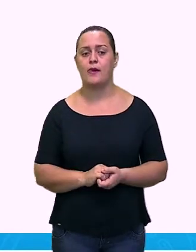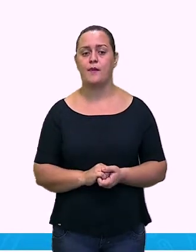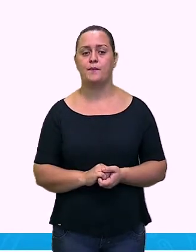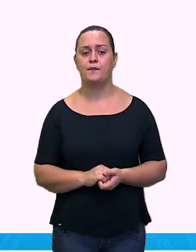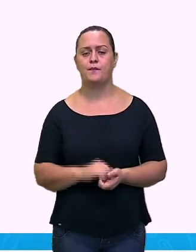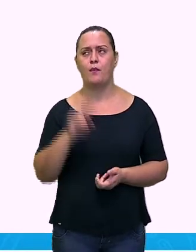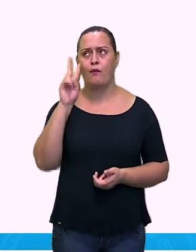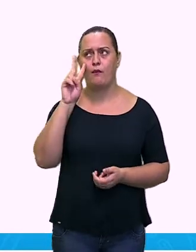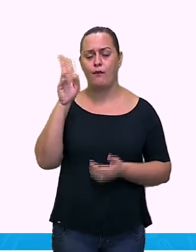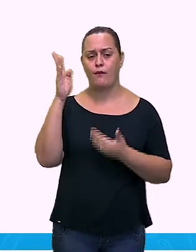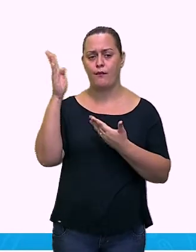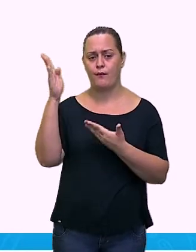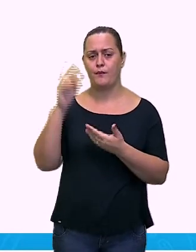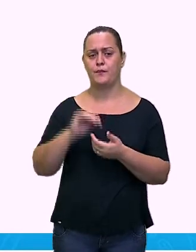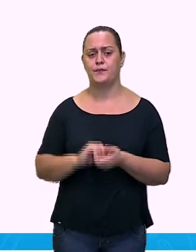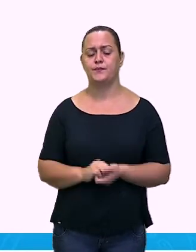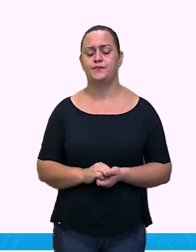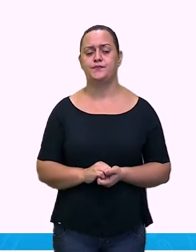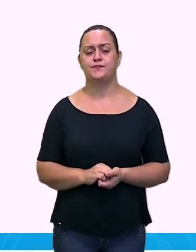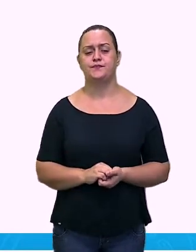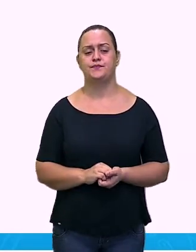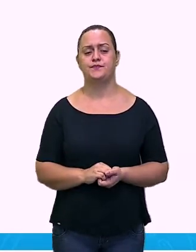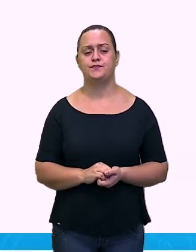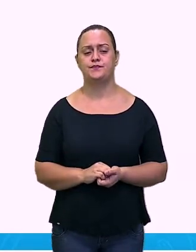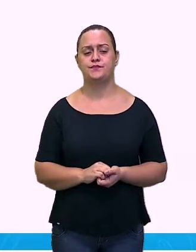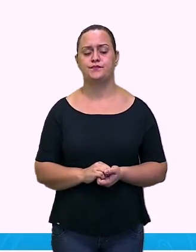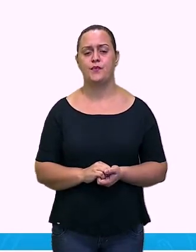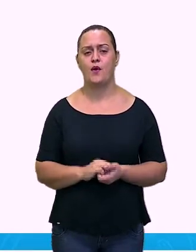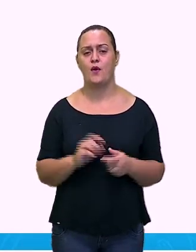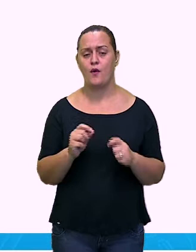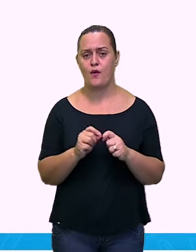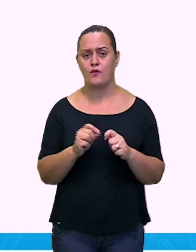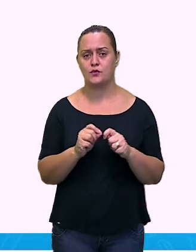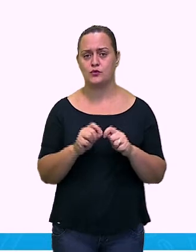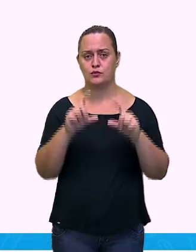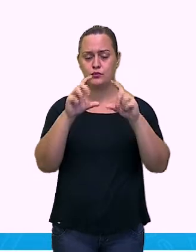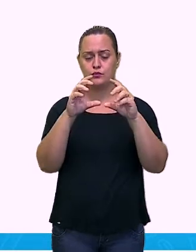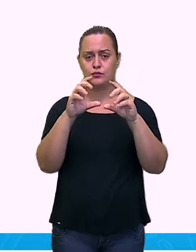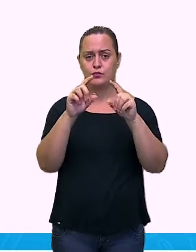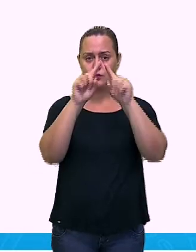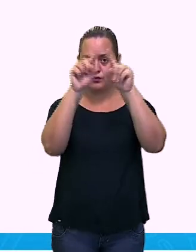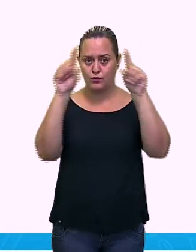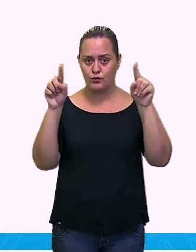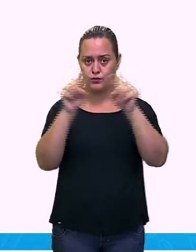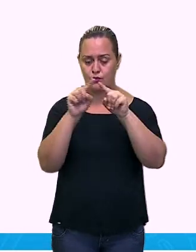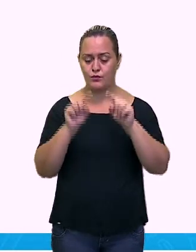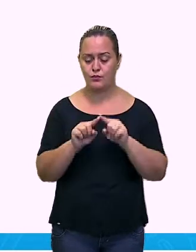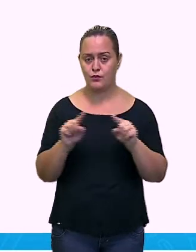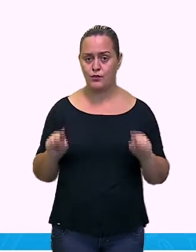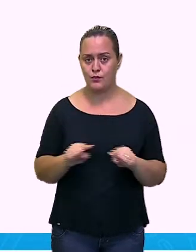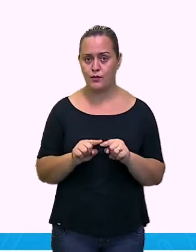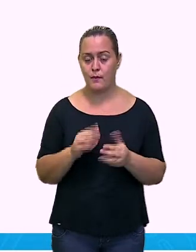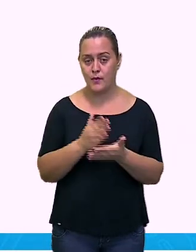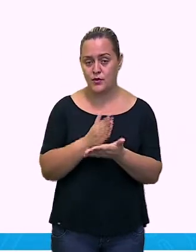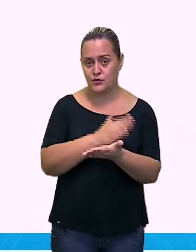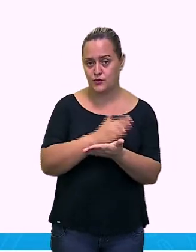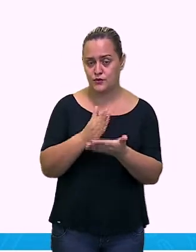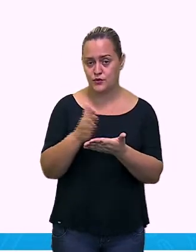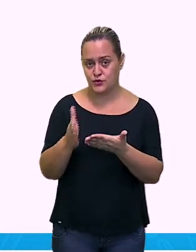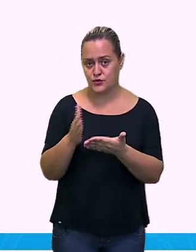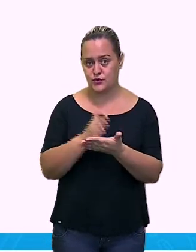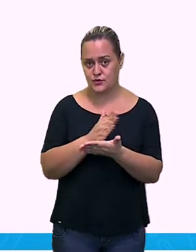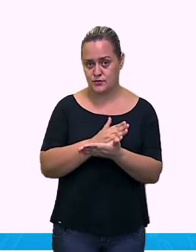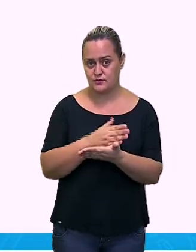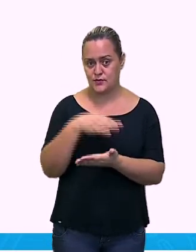um conjunto aqui para colocar e o outro aqui para a gente saber quanto sorvete são ficar então